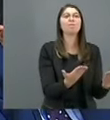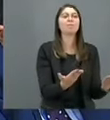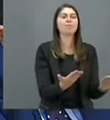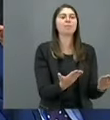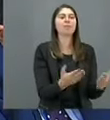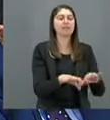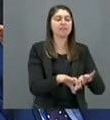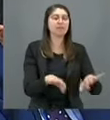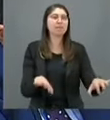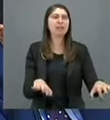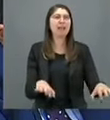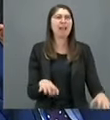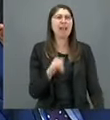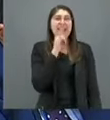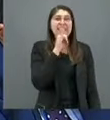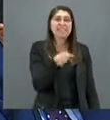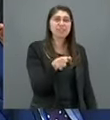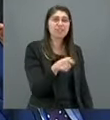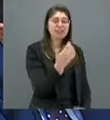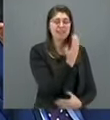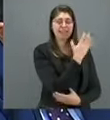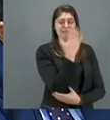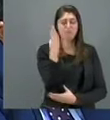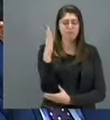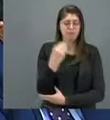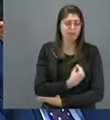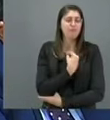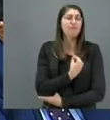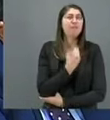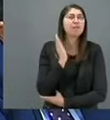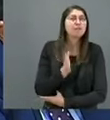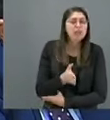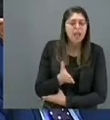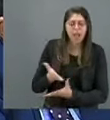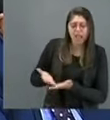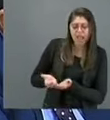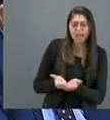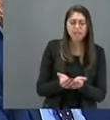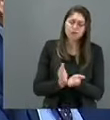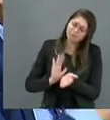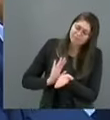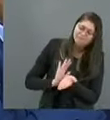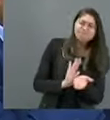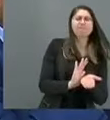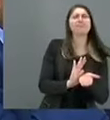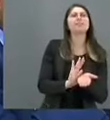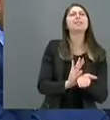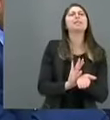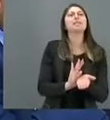Só quem já viveu no mato, empurrou uma canoa, passou fome, pode falar sobre isso.